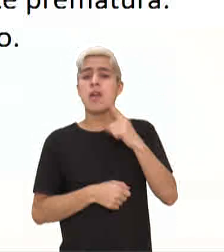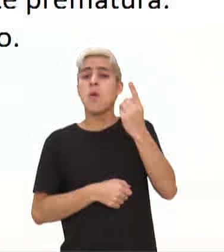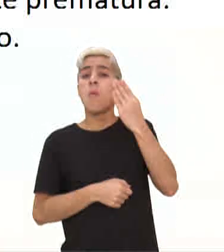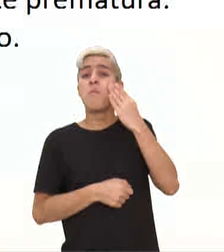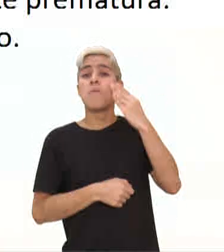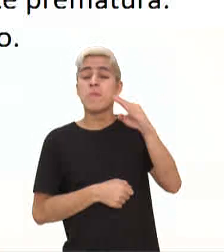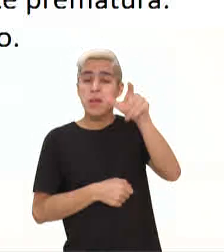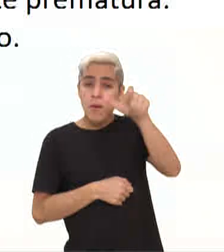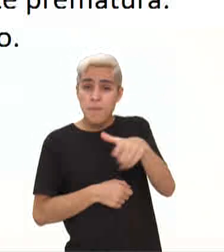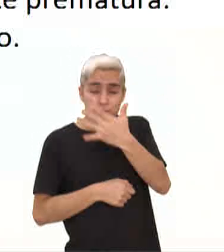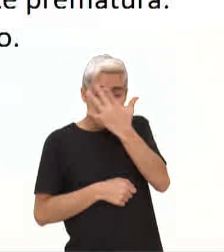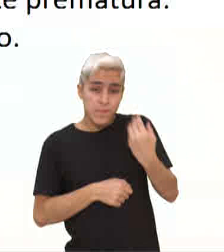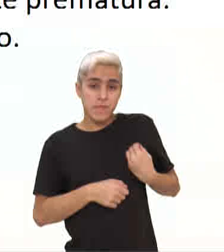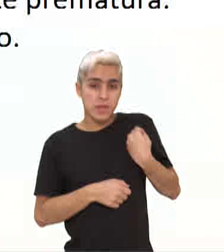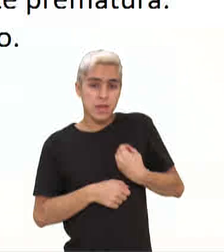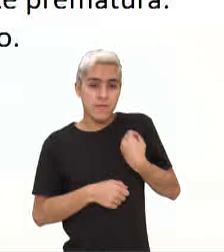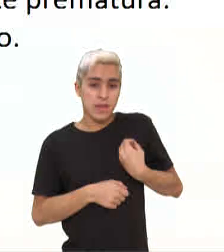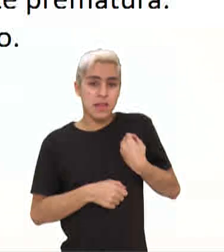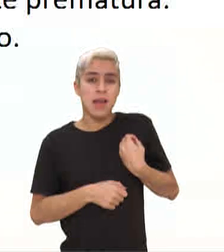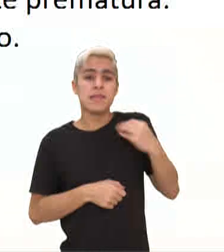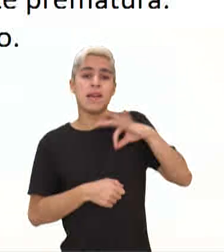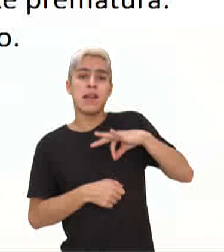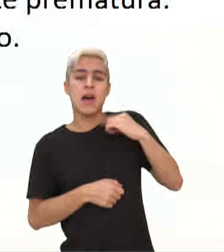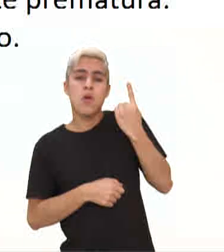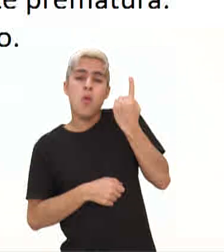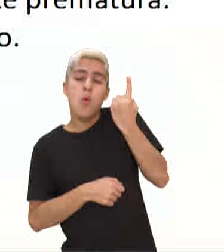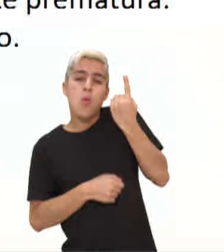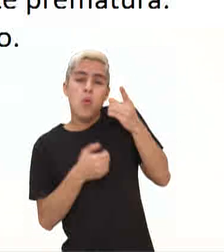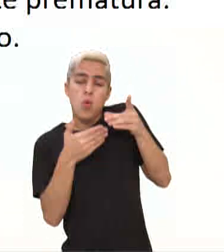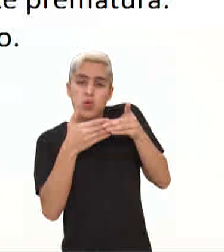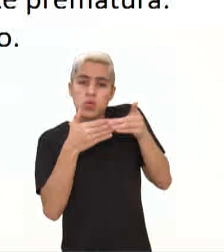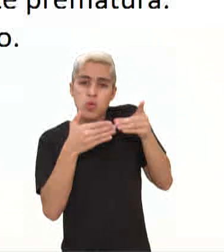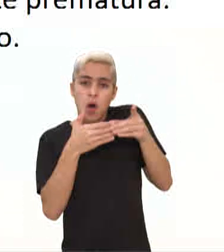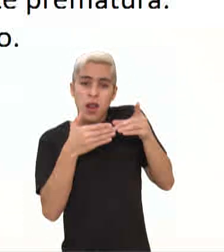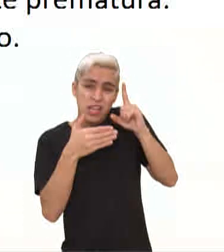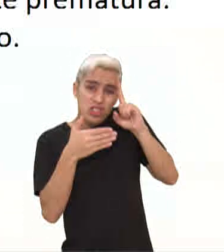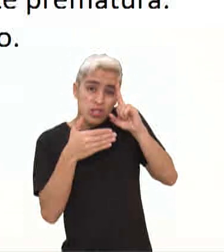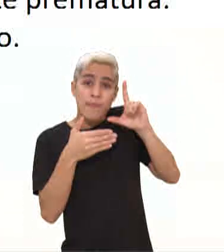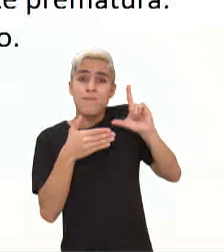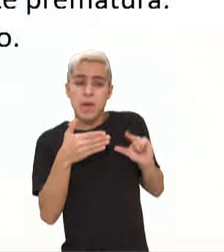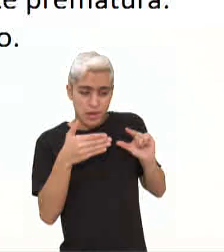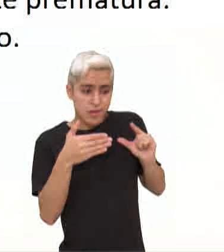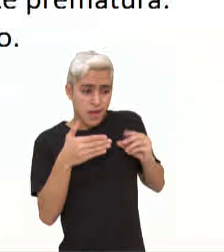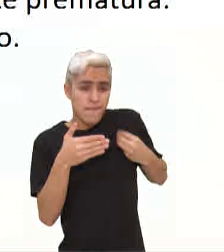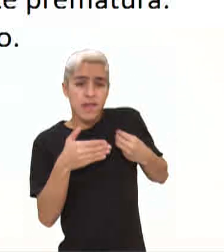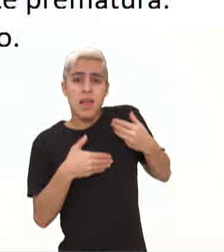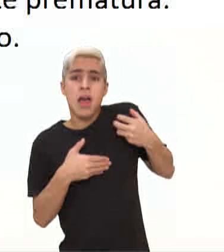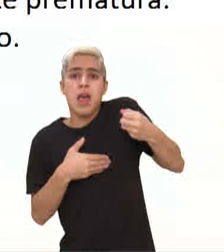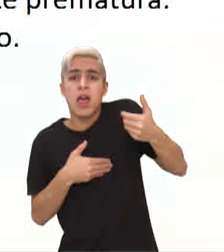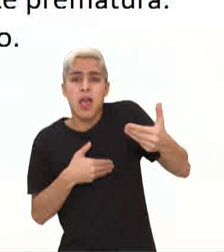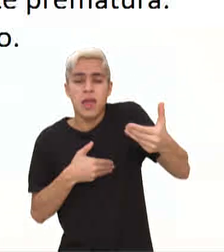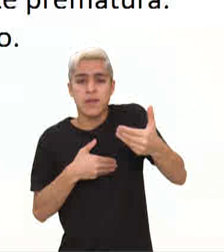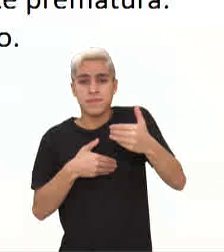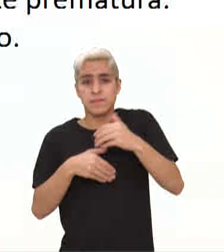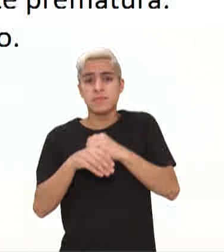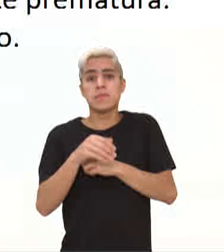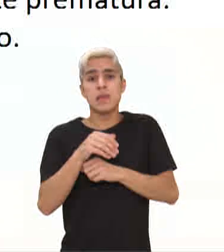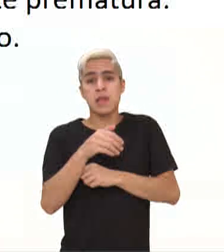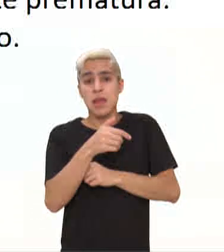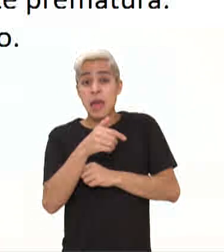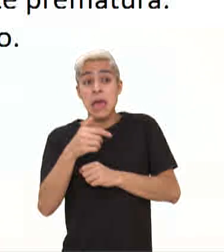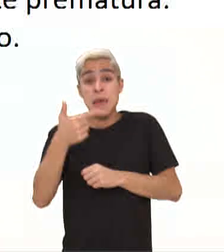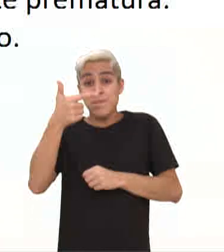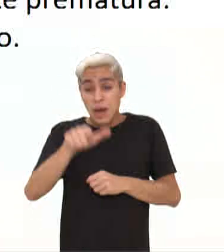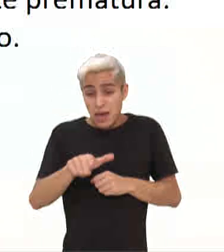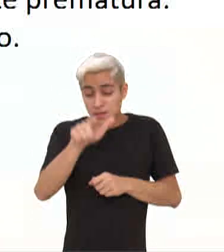vivem com menos de $1 por dia, tá? E cerca de 2,5 bilhões que vivem com menos